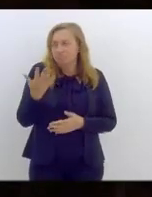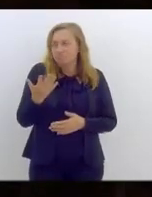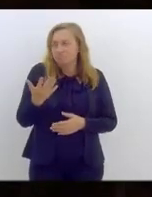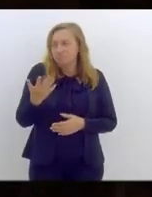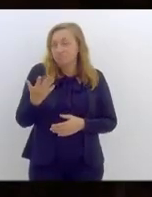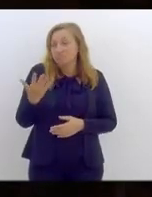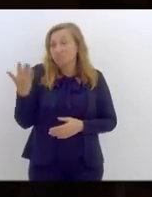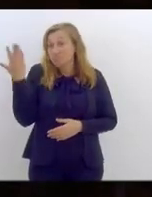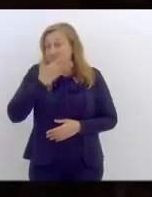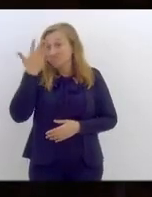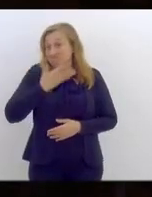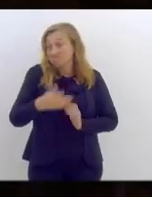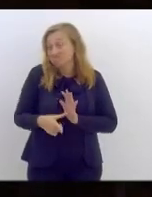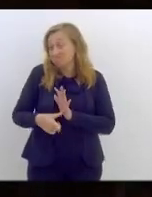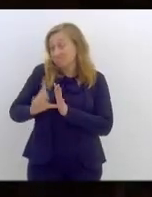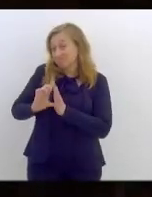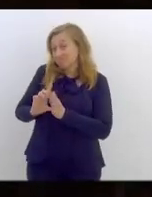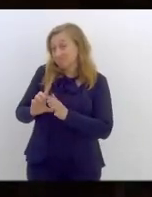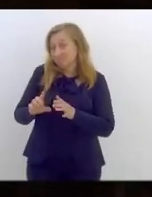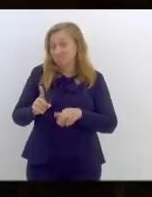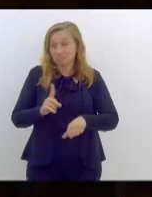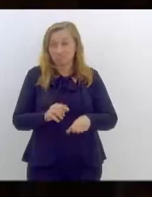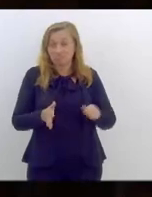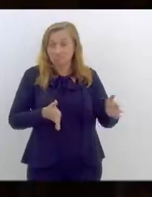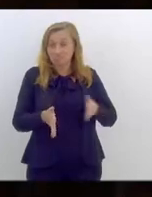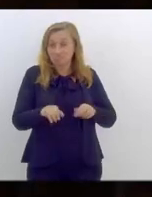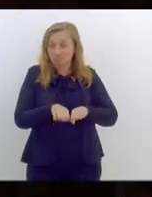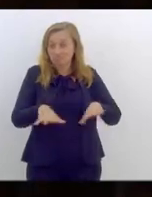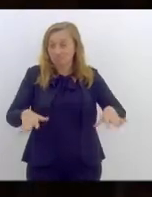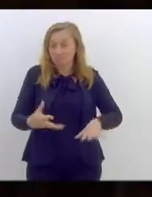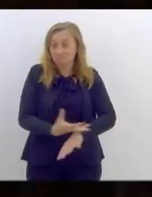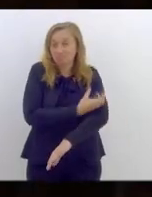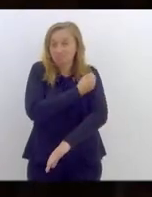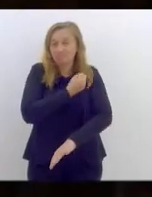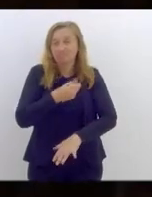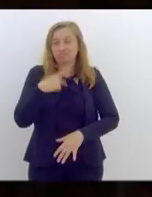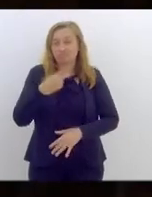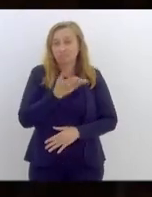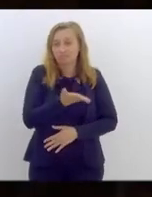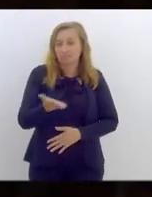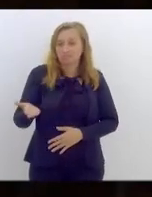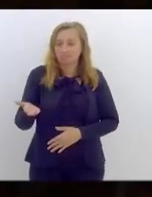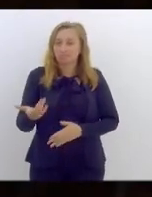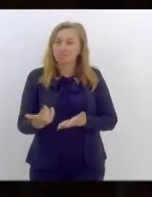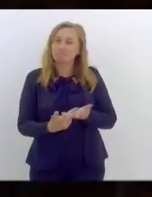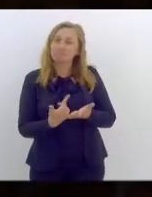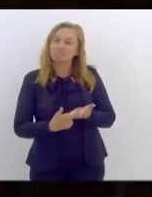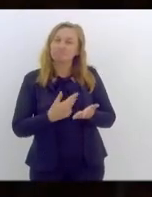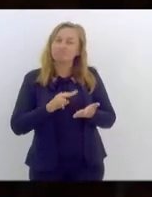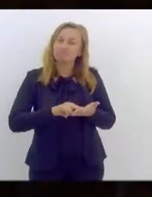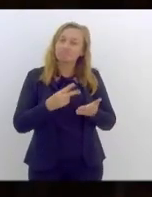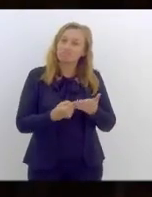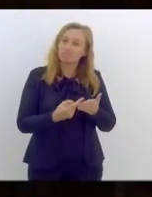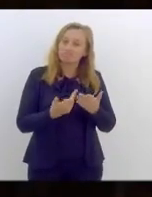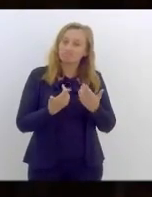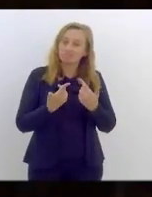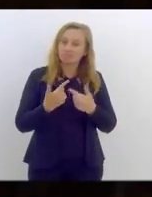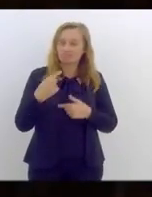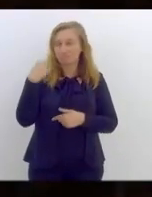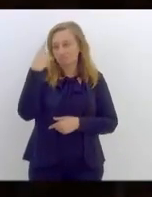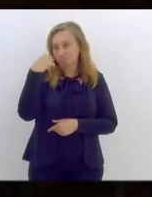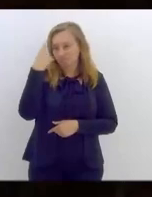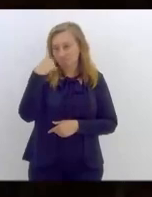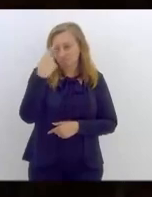a pandemia, eu estou muito emocionada. E dizer para vocês que o meu livro foi traduzido já em espanhol, lançado na